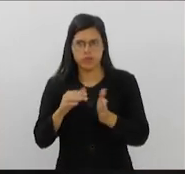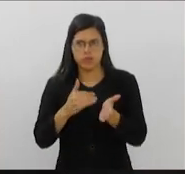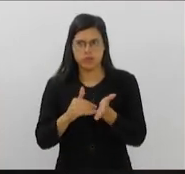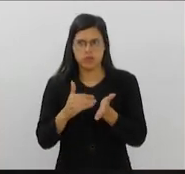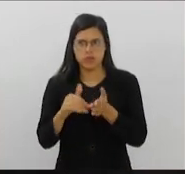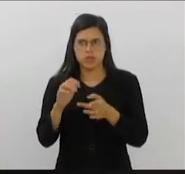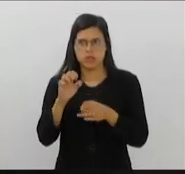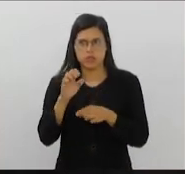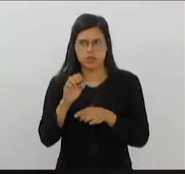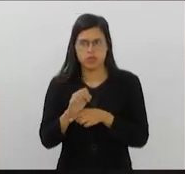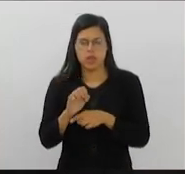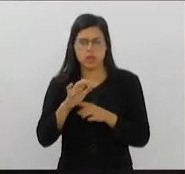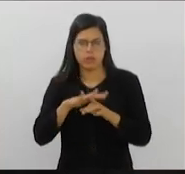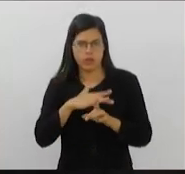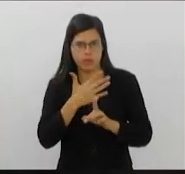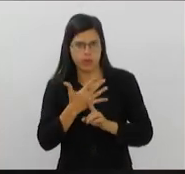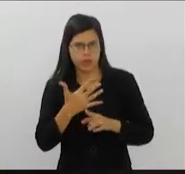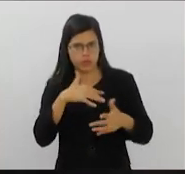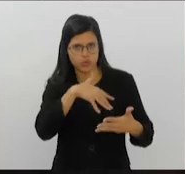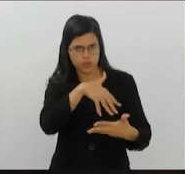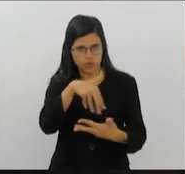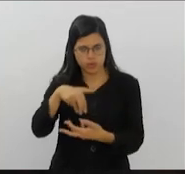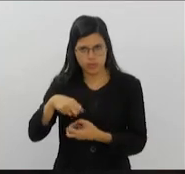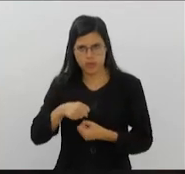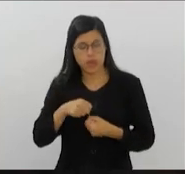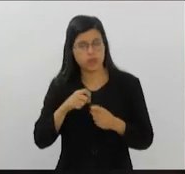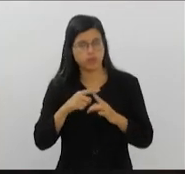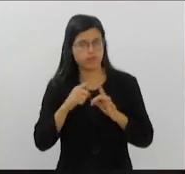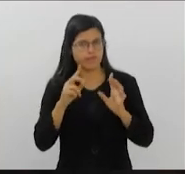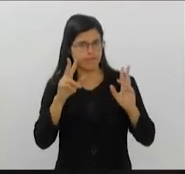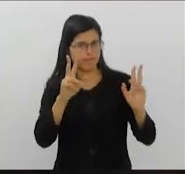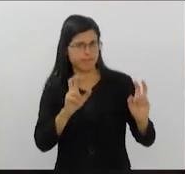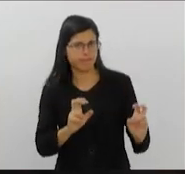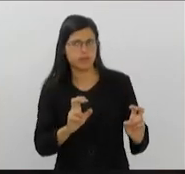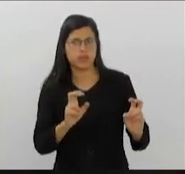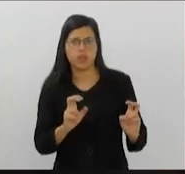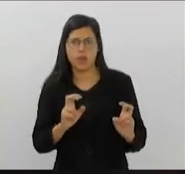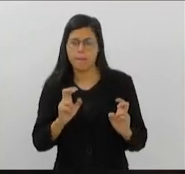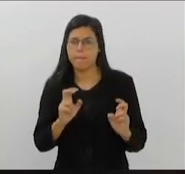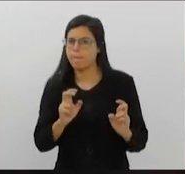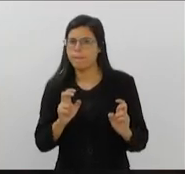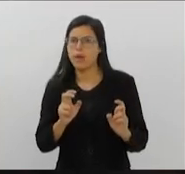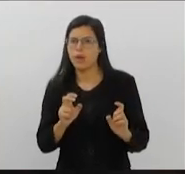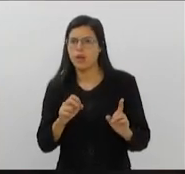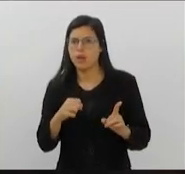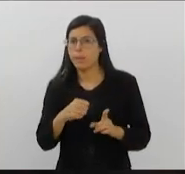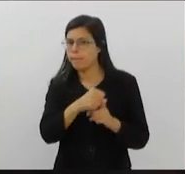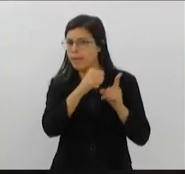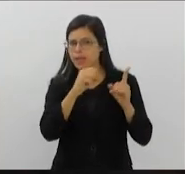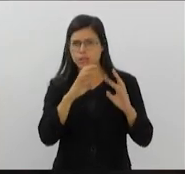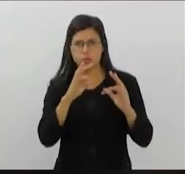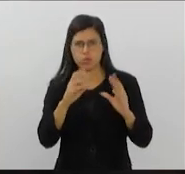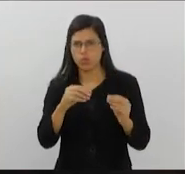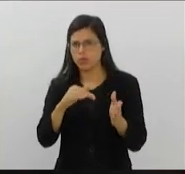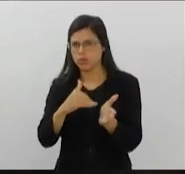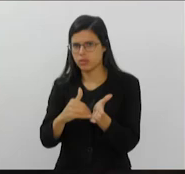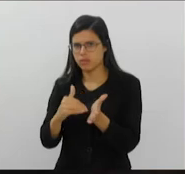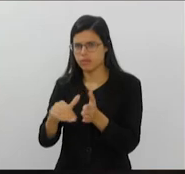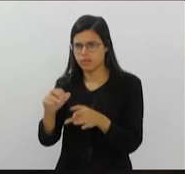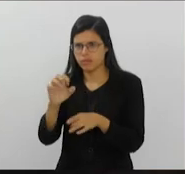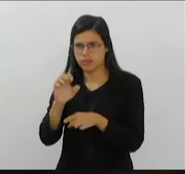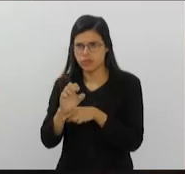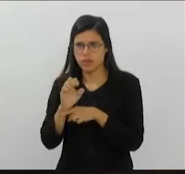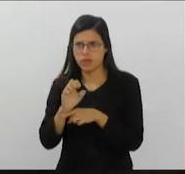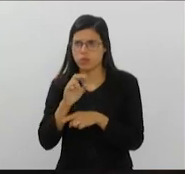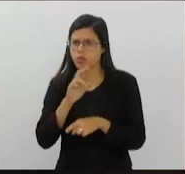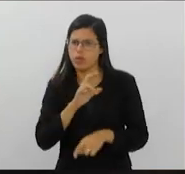e Sustentabilidade, mas a mudança climática ela é um tema que é transversal, afeta todas as secretarias de Estado e não só